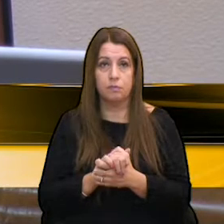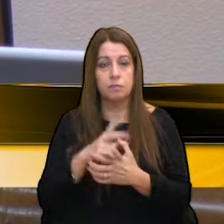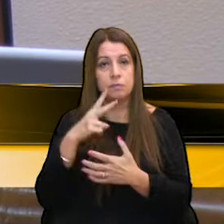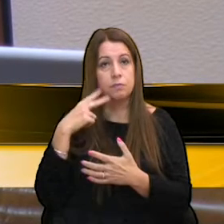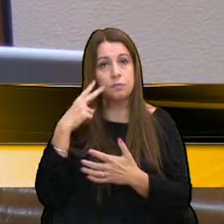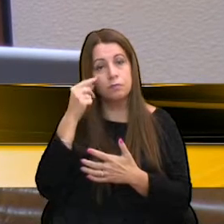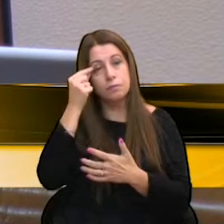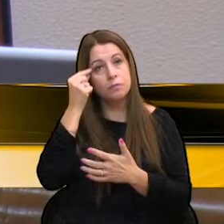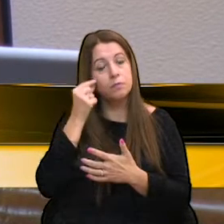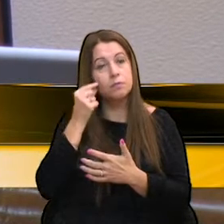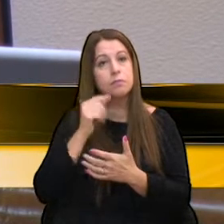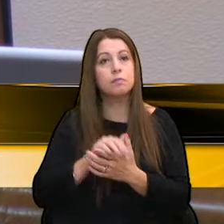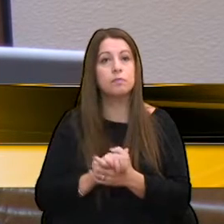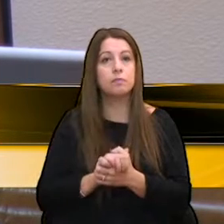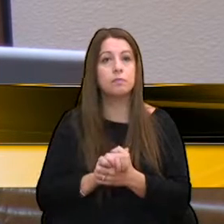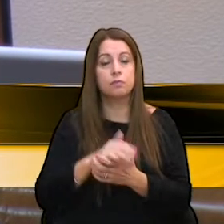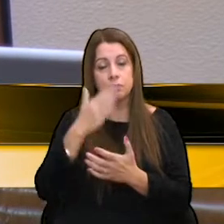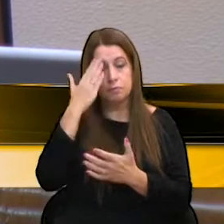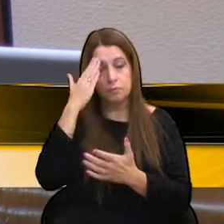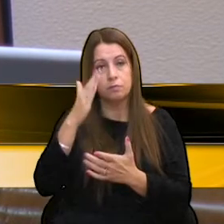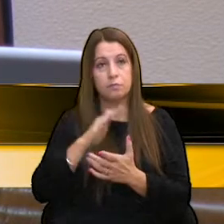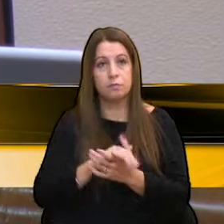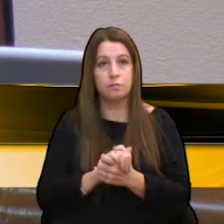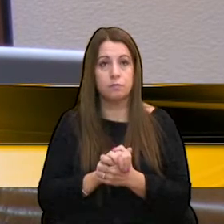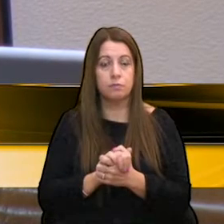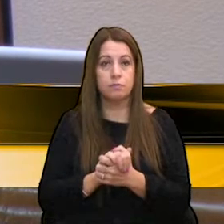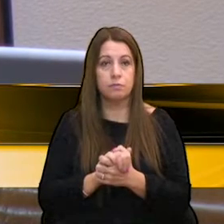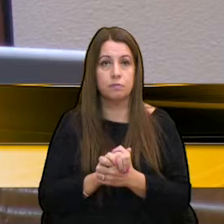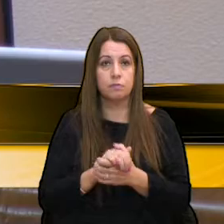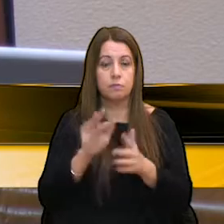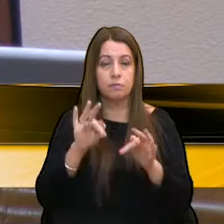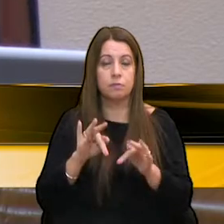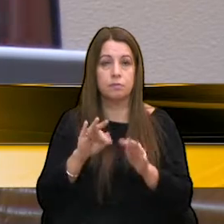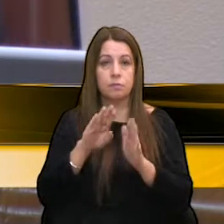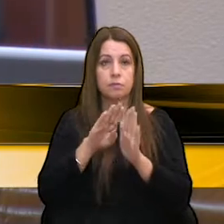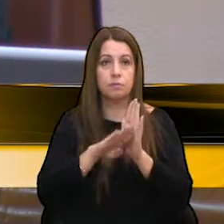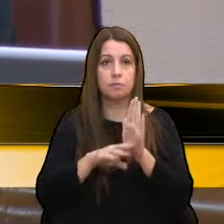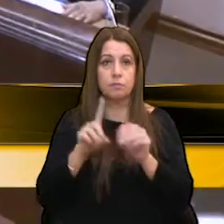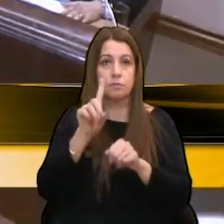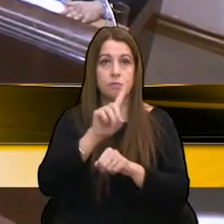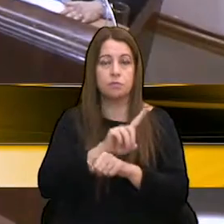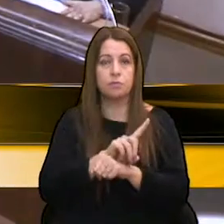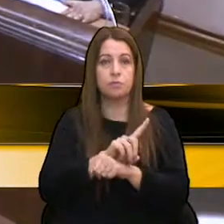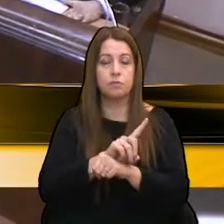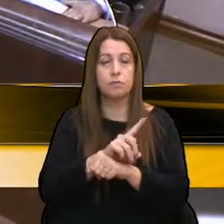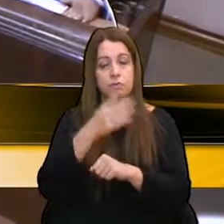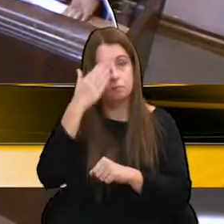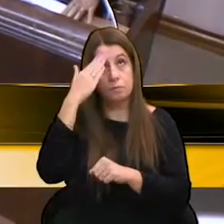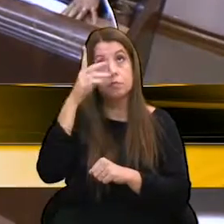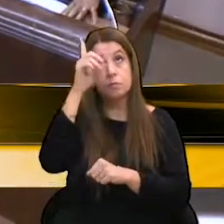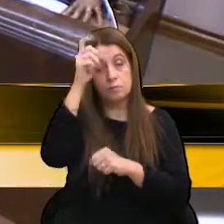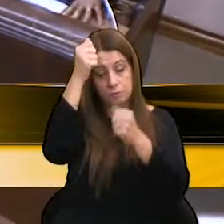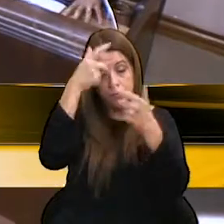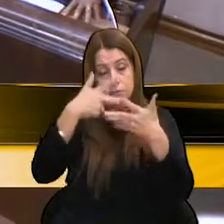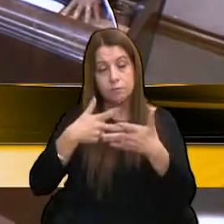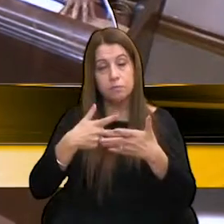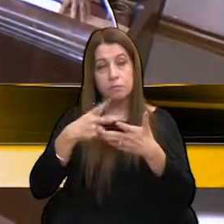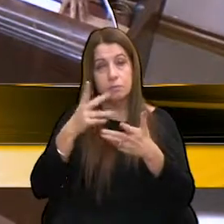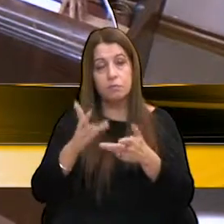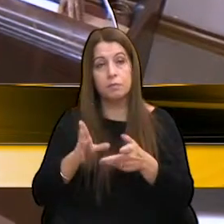Vereador Arlindo Bandeira, agradece e abre mão. Está encerrado o espaço do pequeno expediente e, agradecendo a proteção de